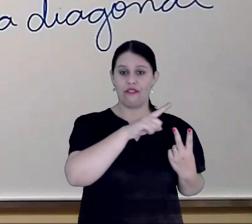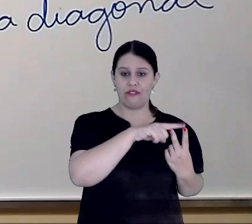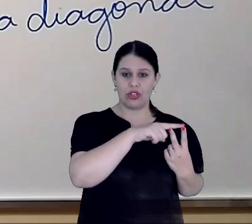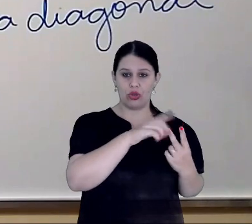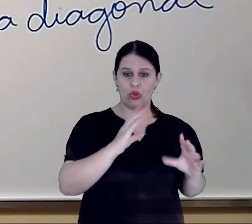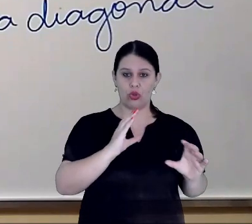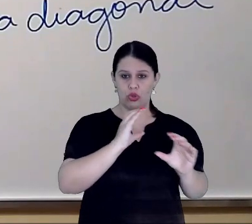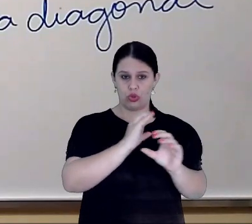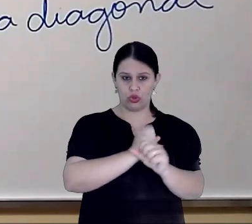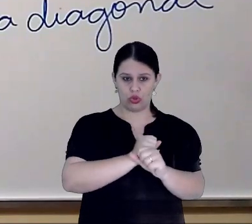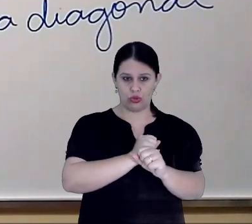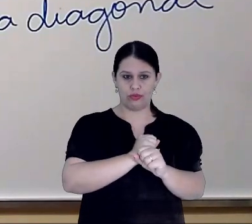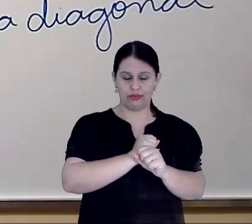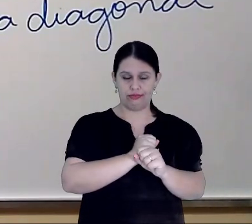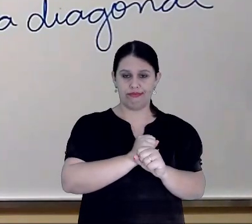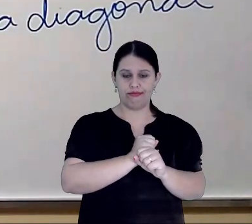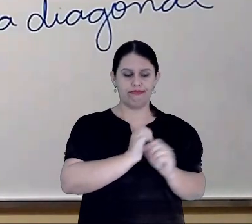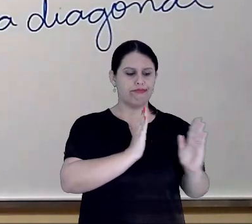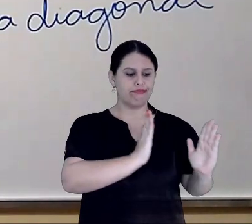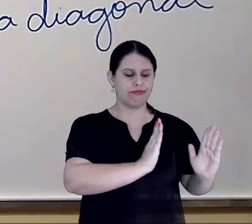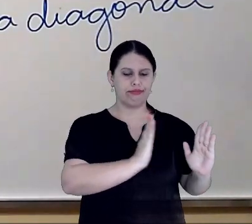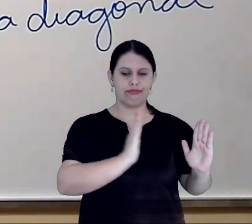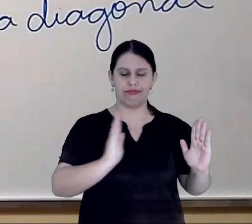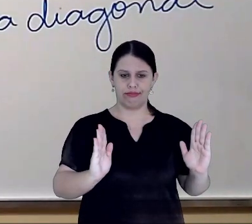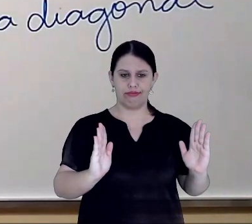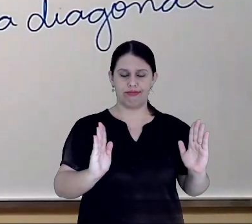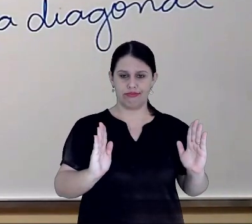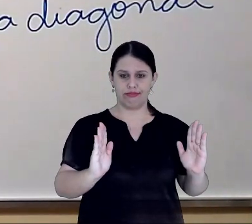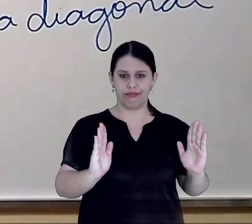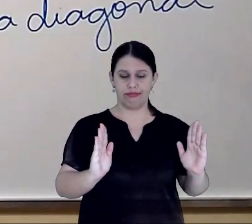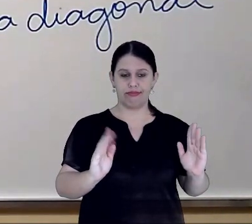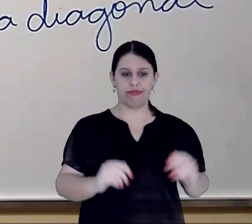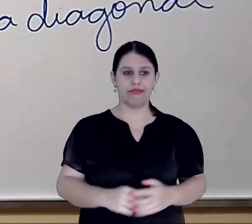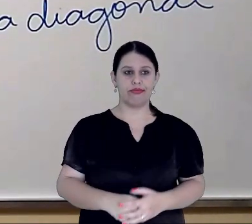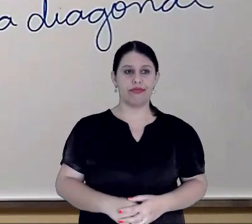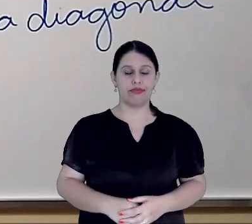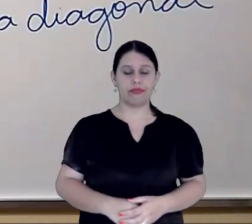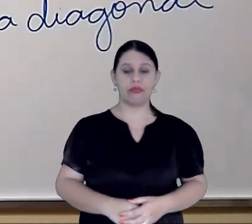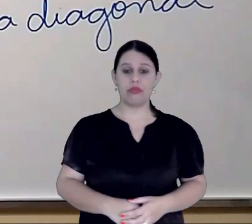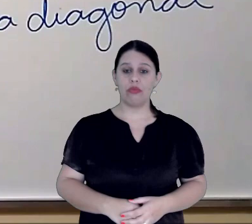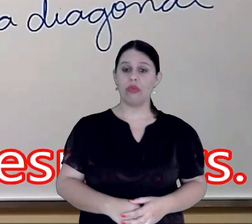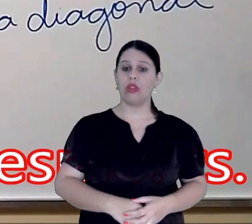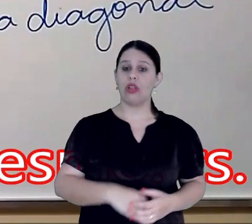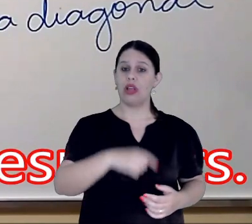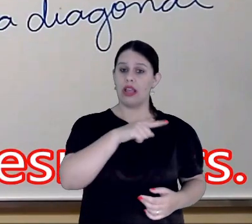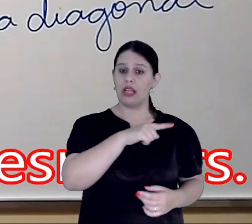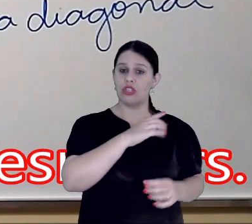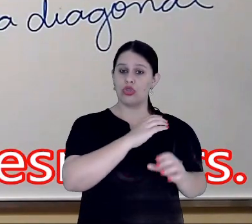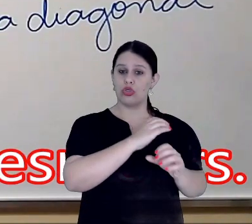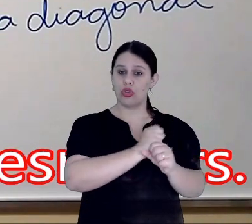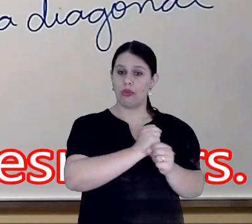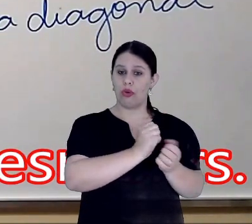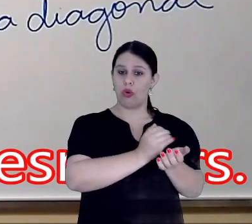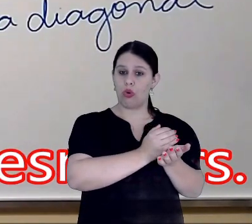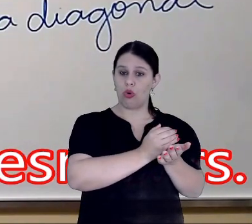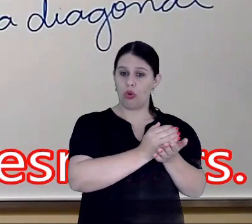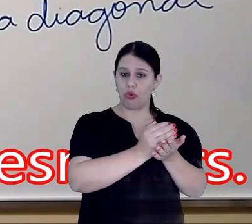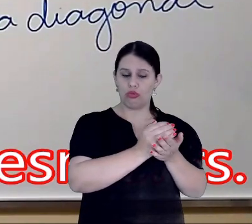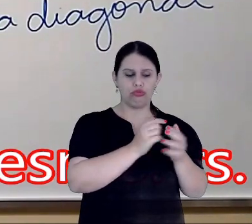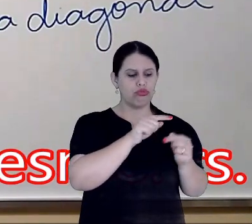soma, formam lados consecutivos. De quem? Do paralelogramo. O vetor soma tem